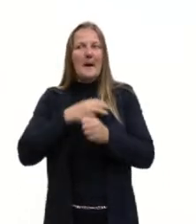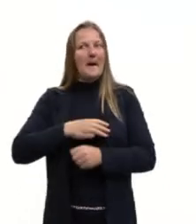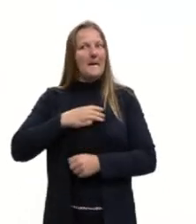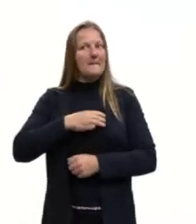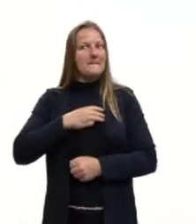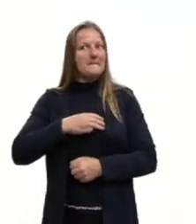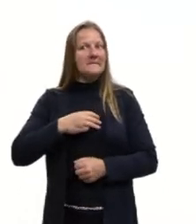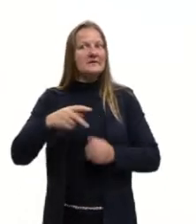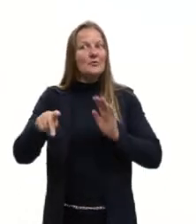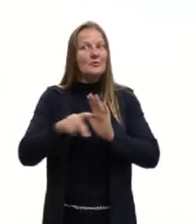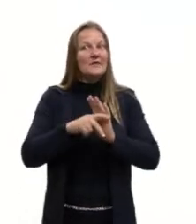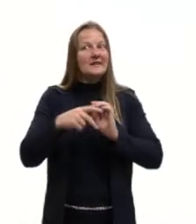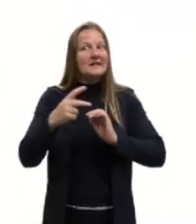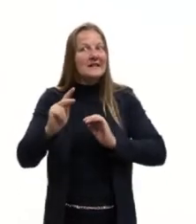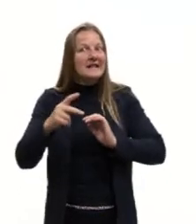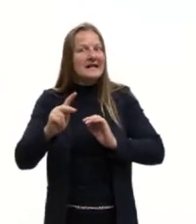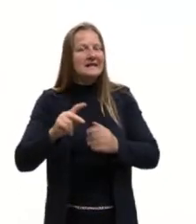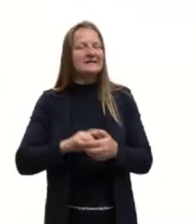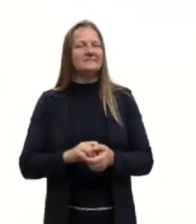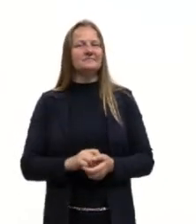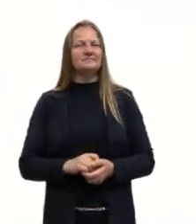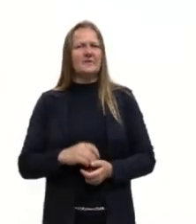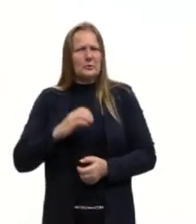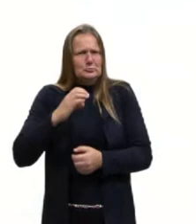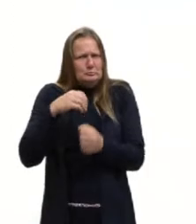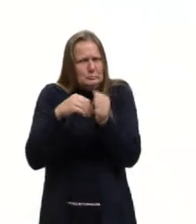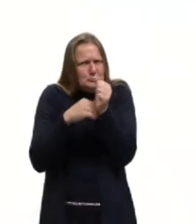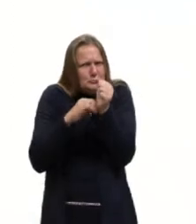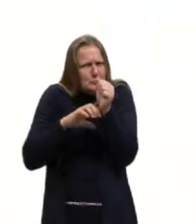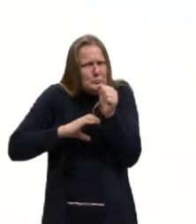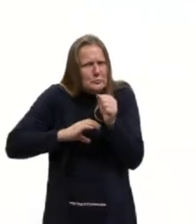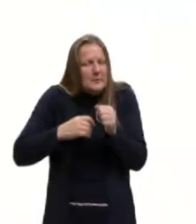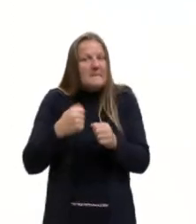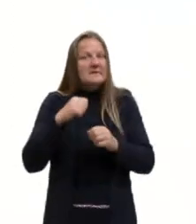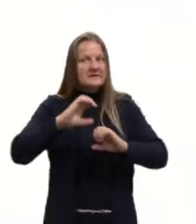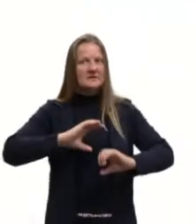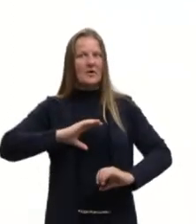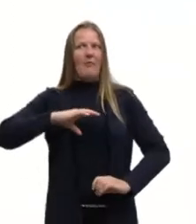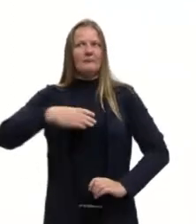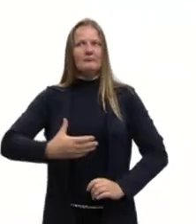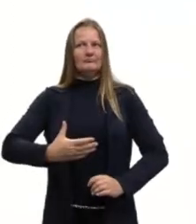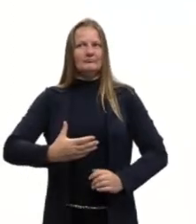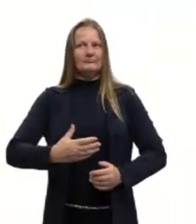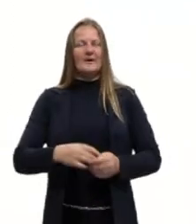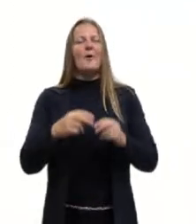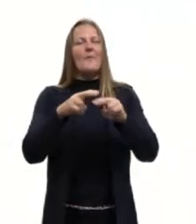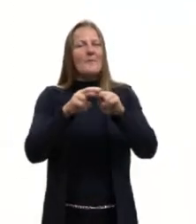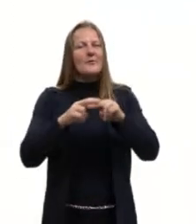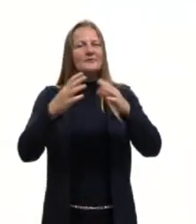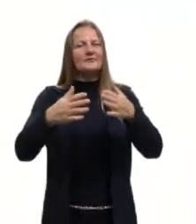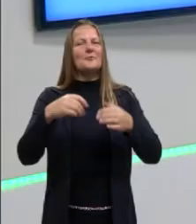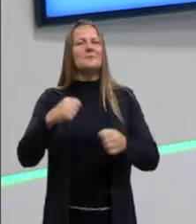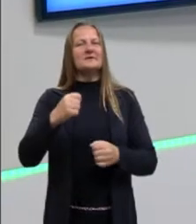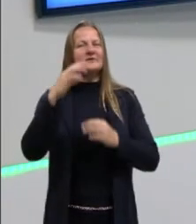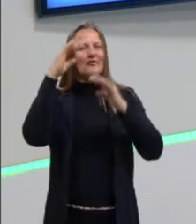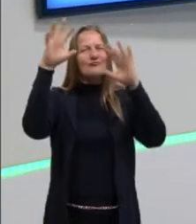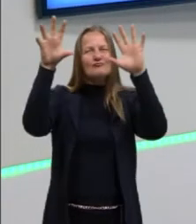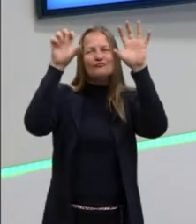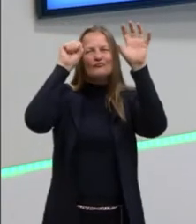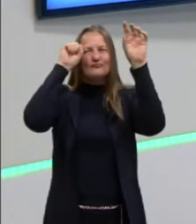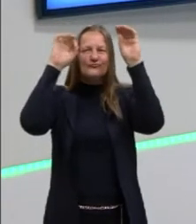do Coragem que é covarde é ter coragem por isso que a gente vai inspirar